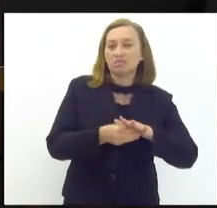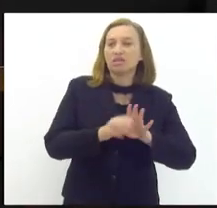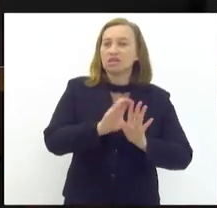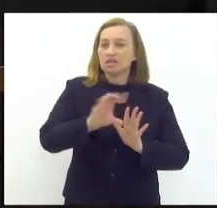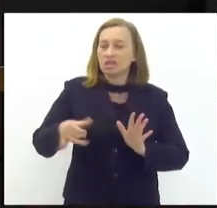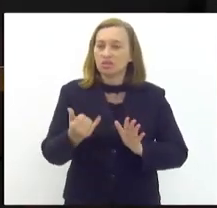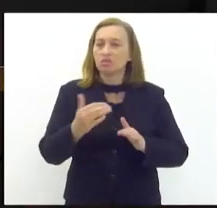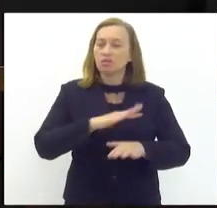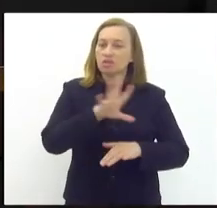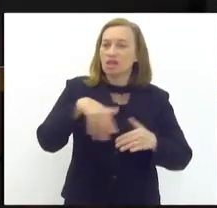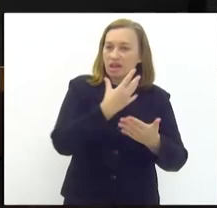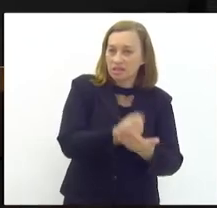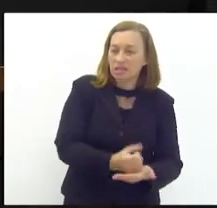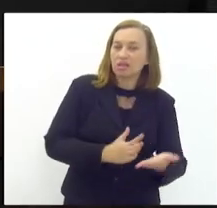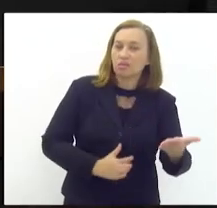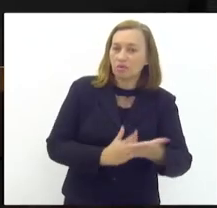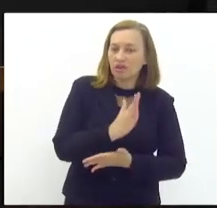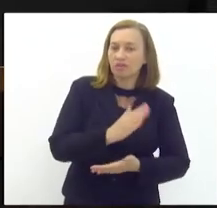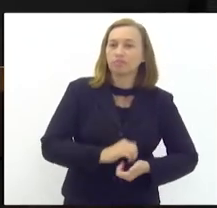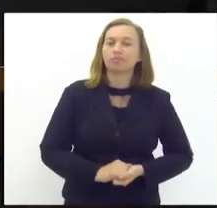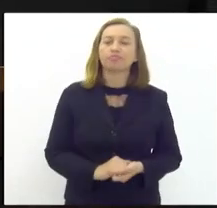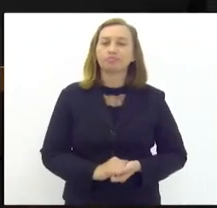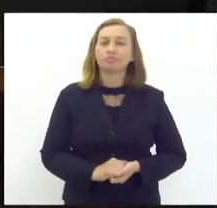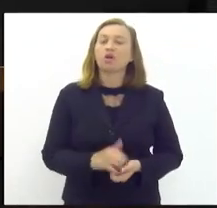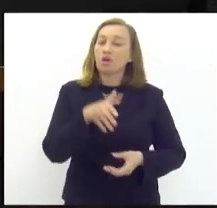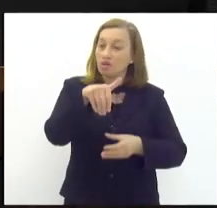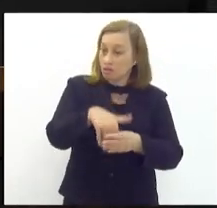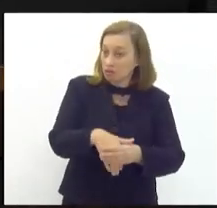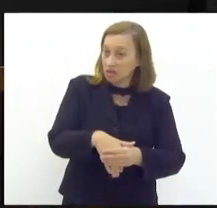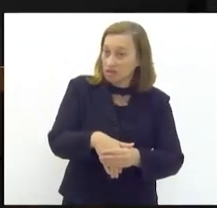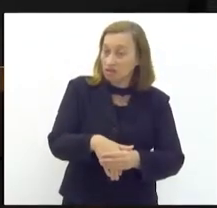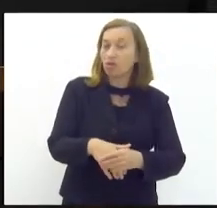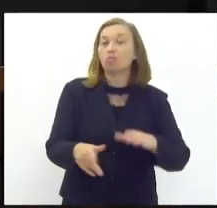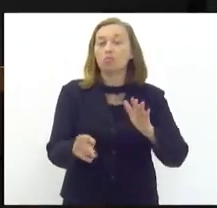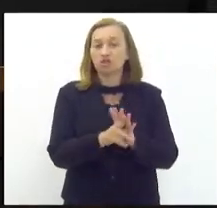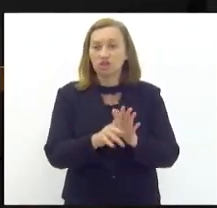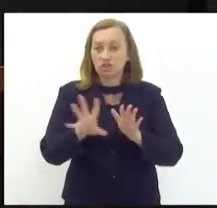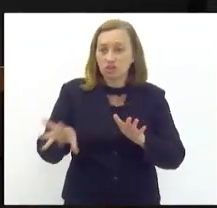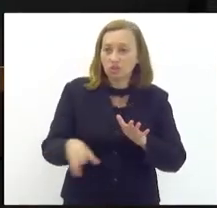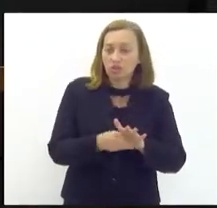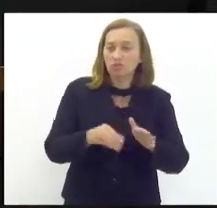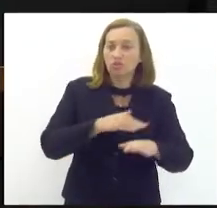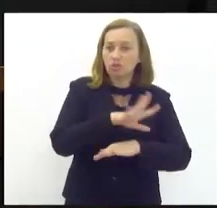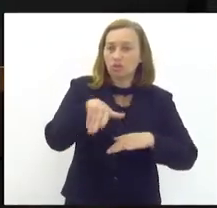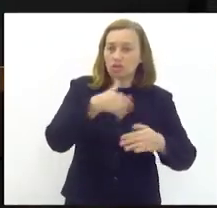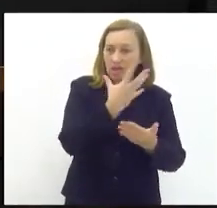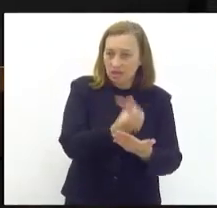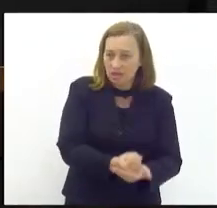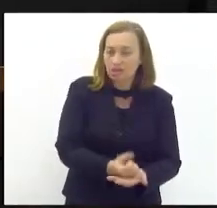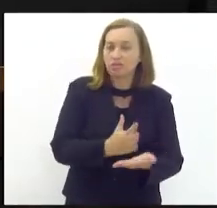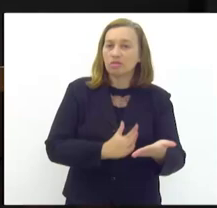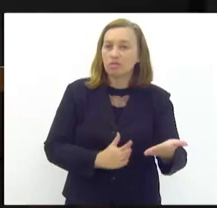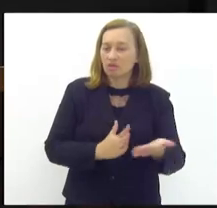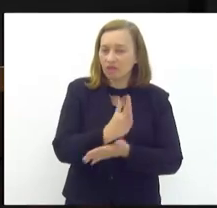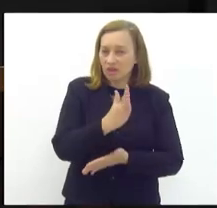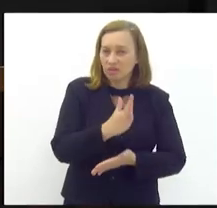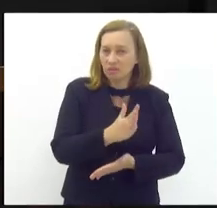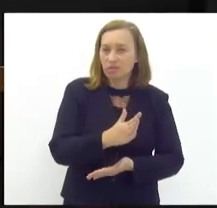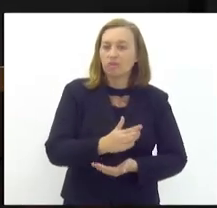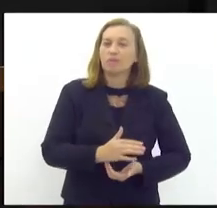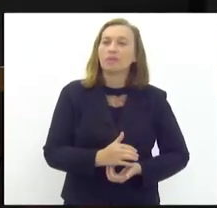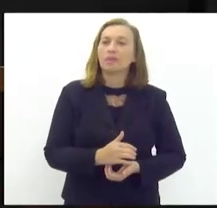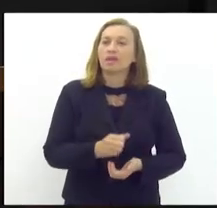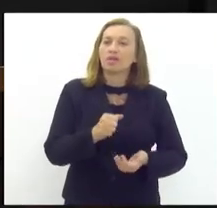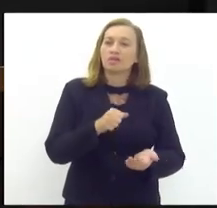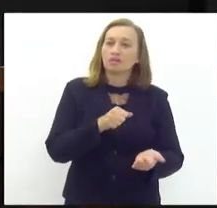a própria Manias Como estão aprovado em votação projeto assim emendado senhores que a própria Manias Como estão aprovado